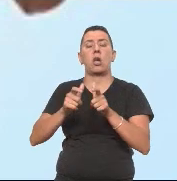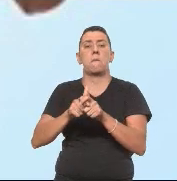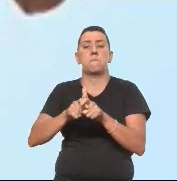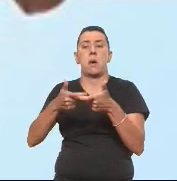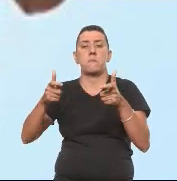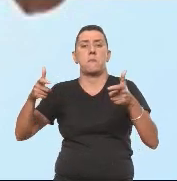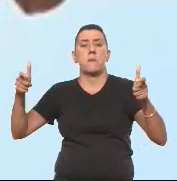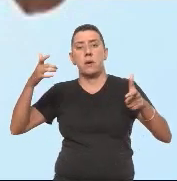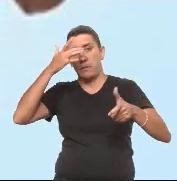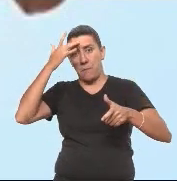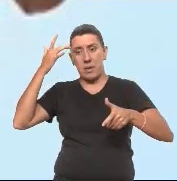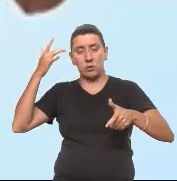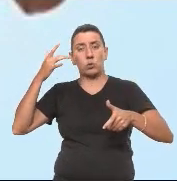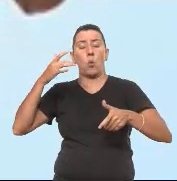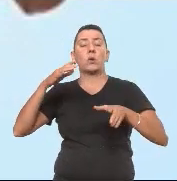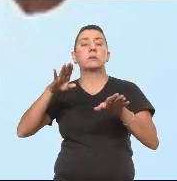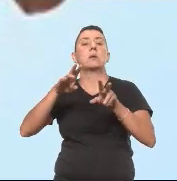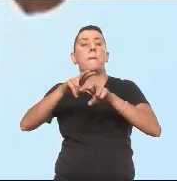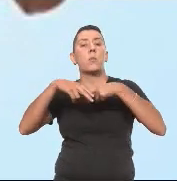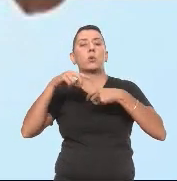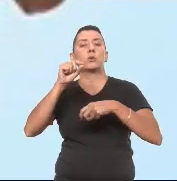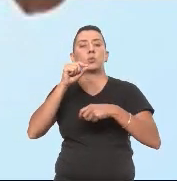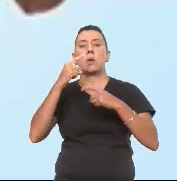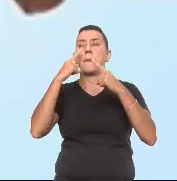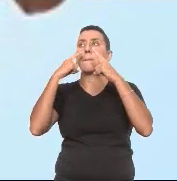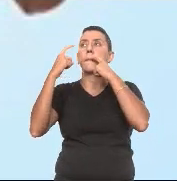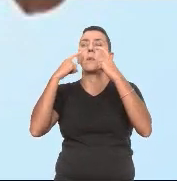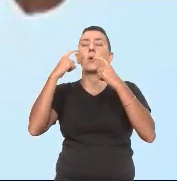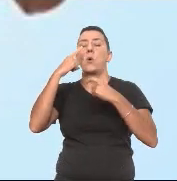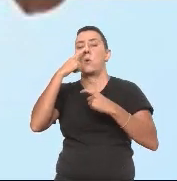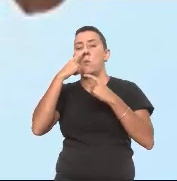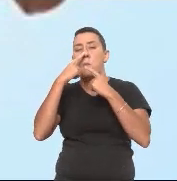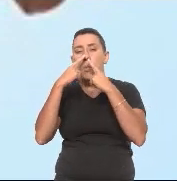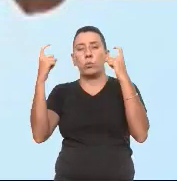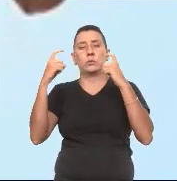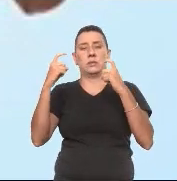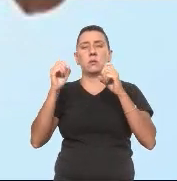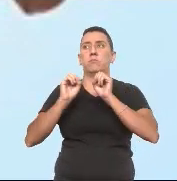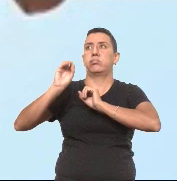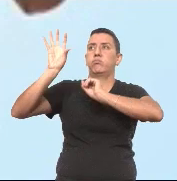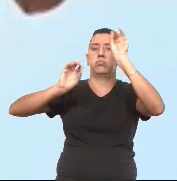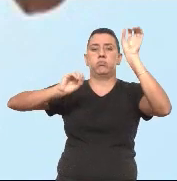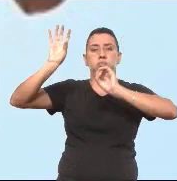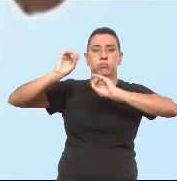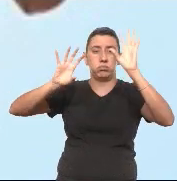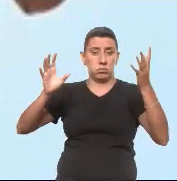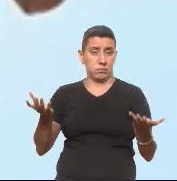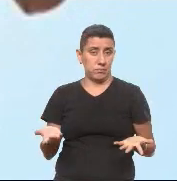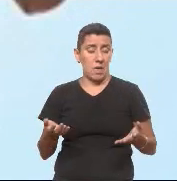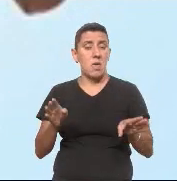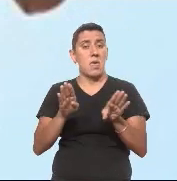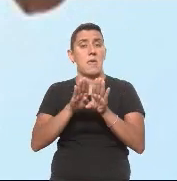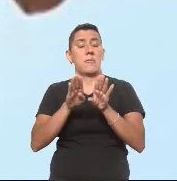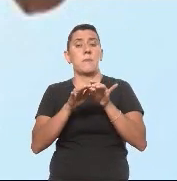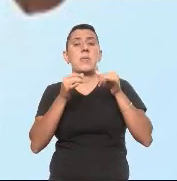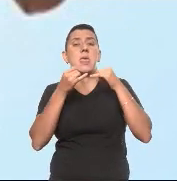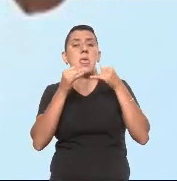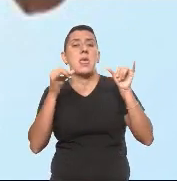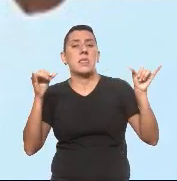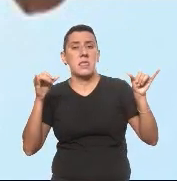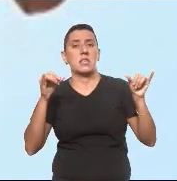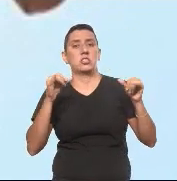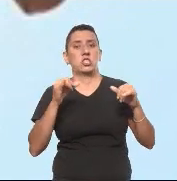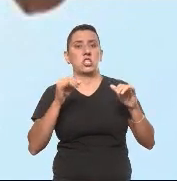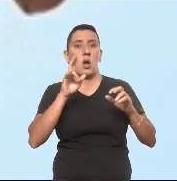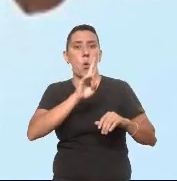7 vezes na emissão de CO2 nas grandes cidades nós tivemos uma demanda Mundial por energia primária crescendo desde